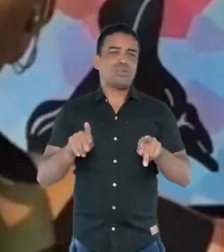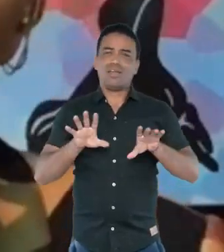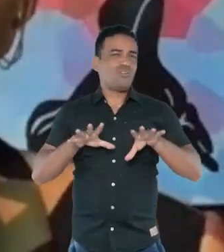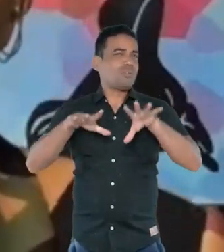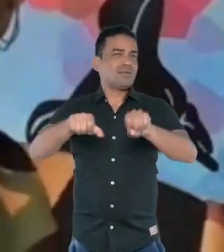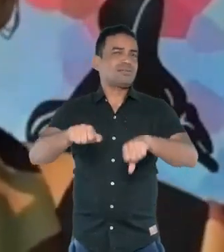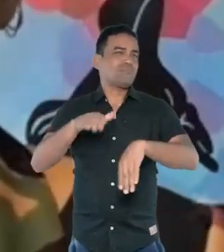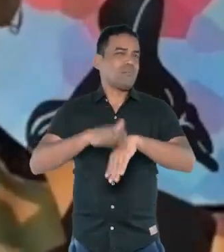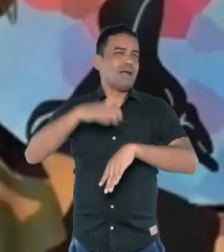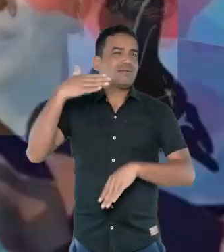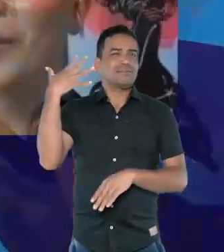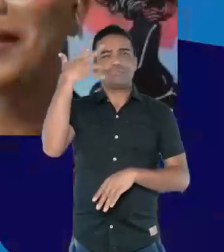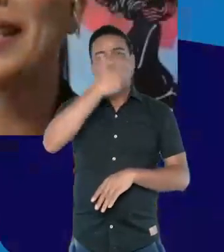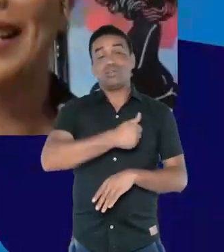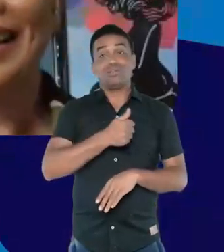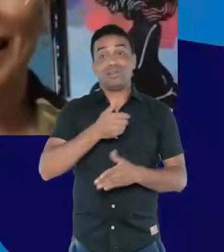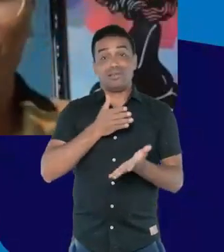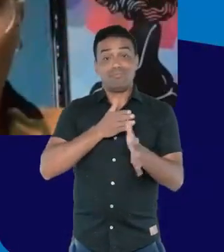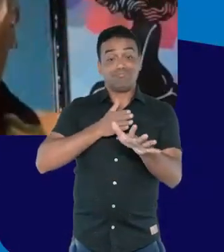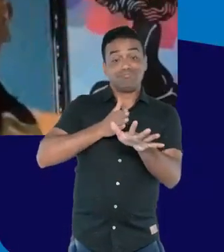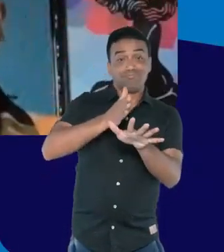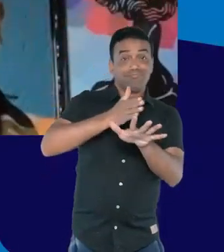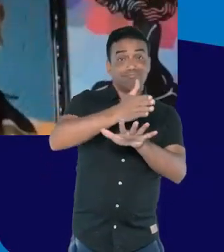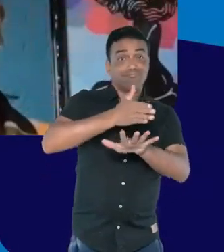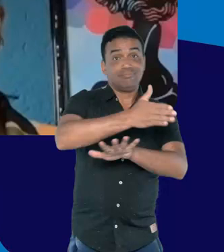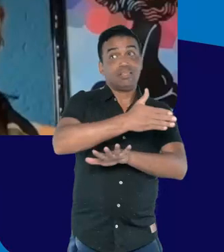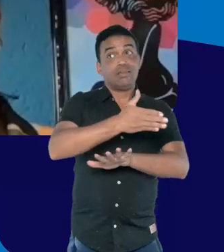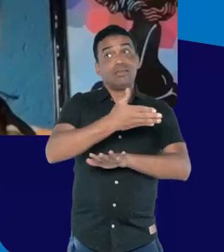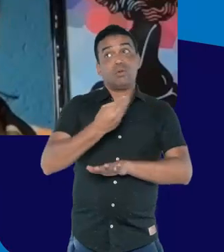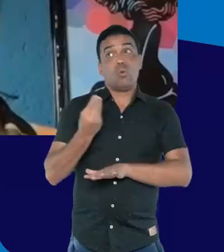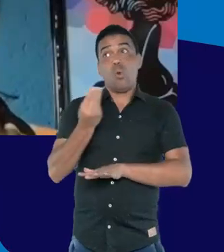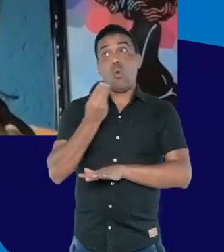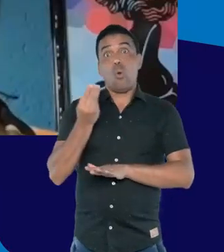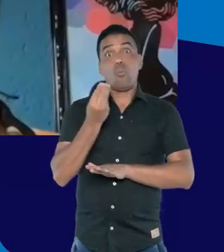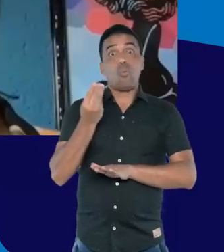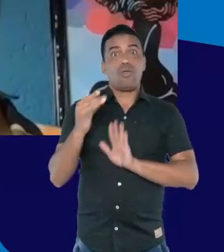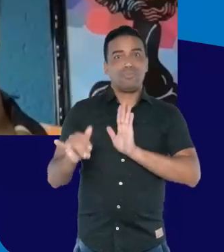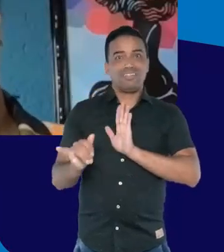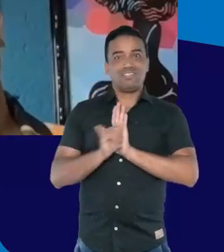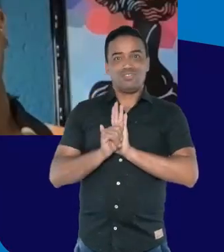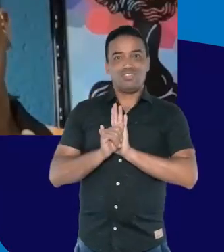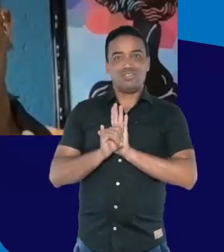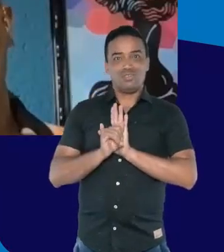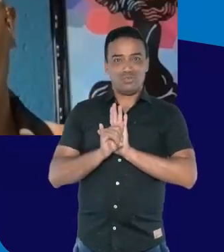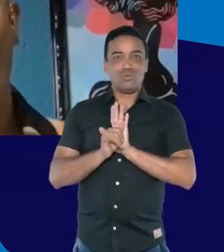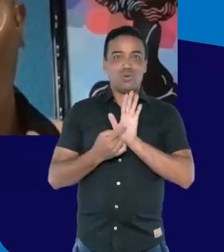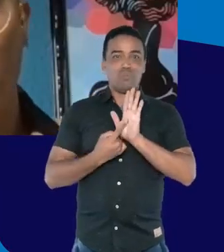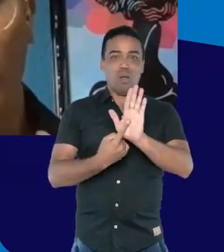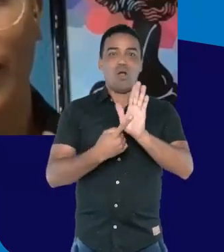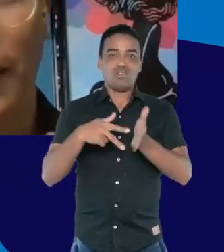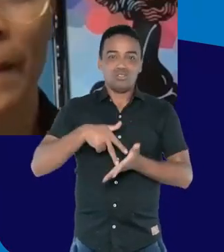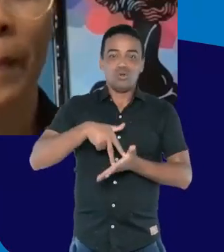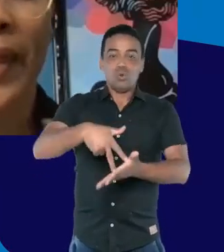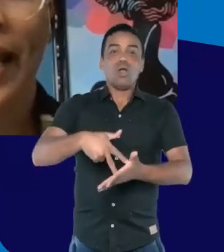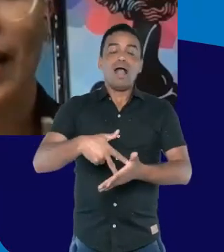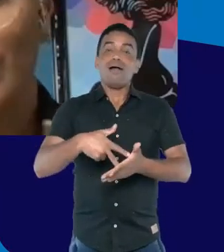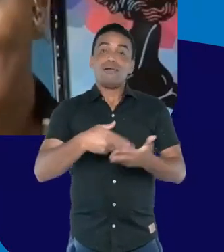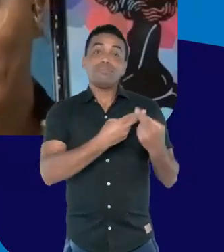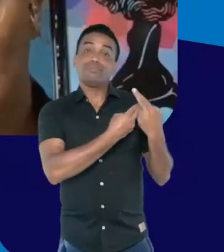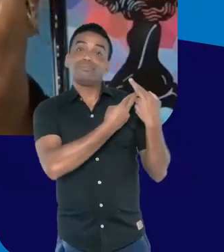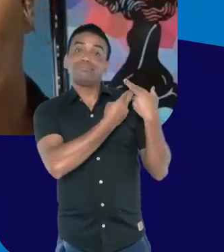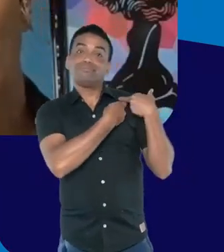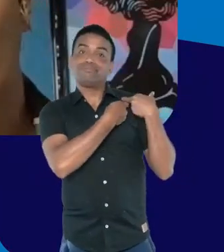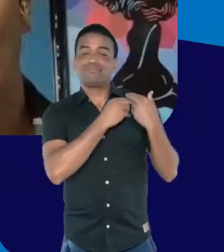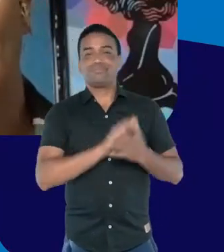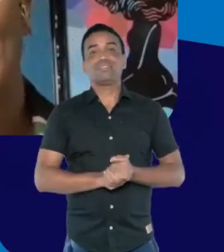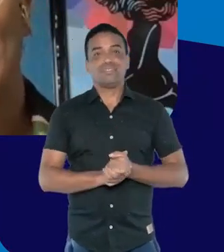tenho, que talvez transite nas questões de como eu me identifico também na minha identidade desse lugar que eu ocupo. Então, a